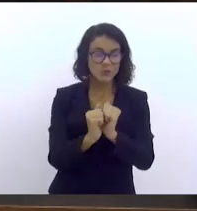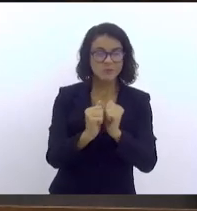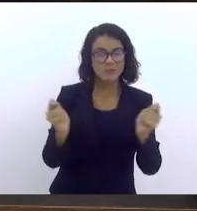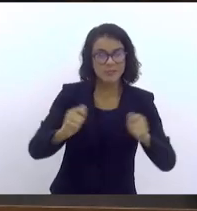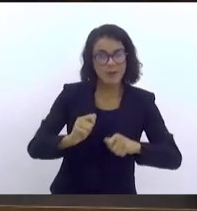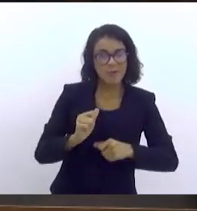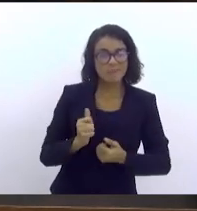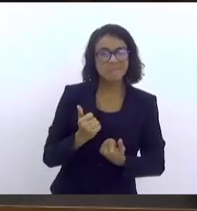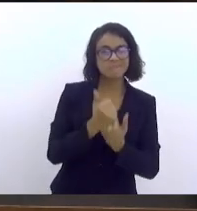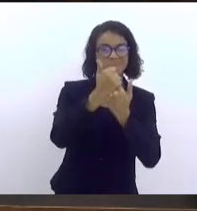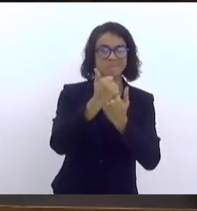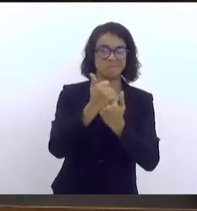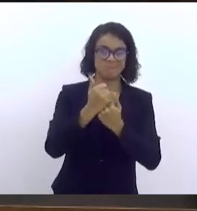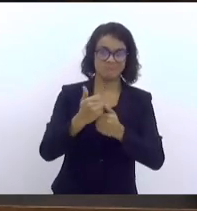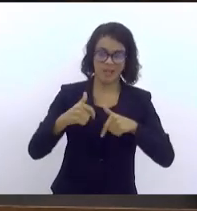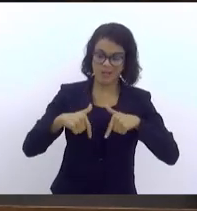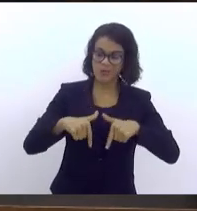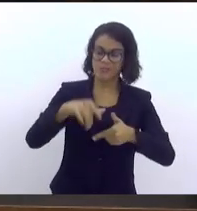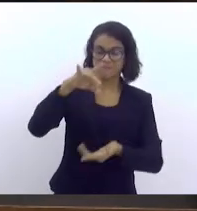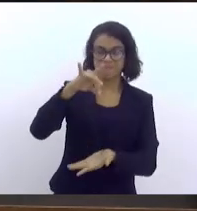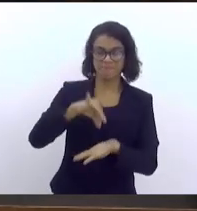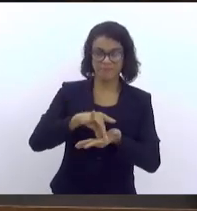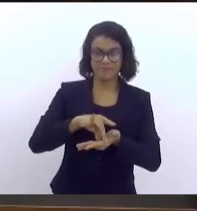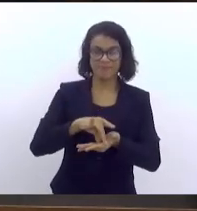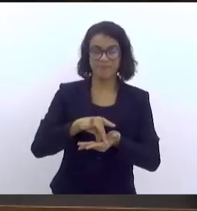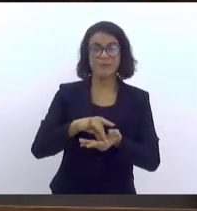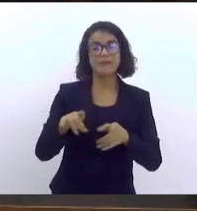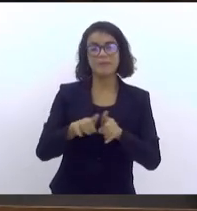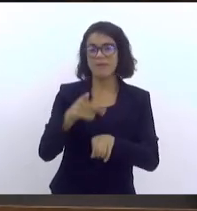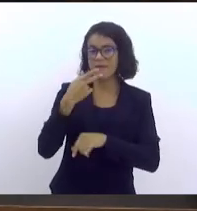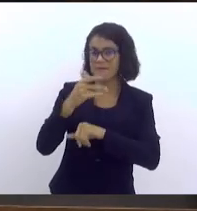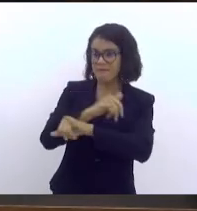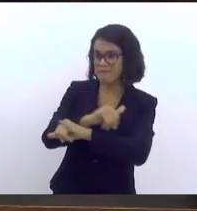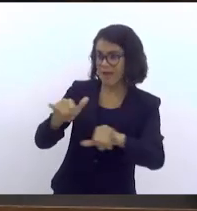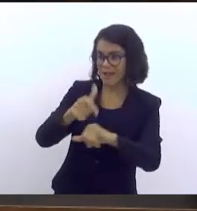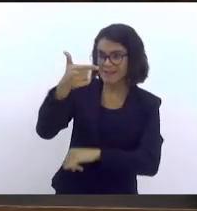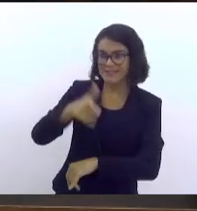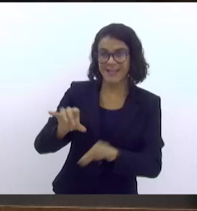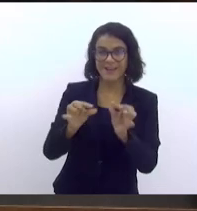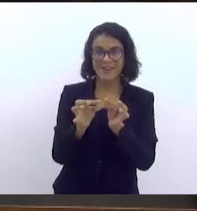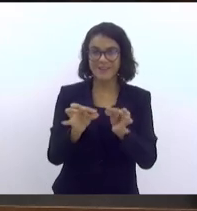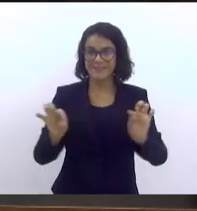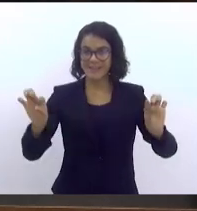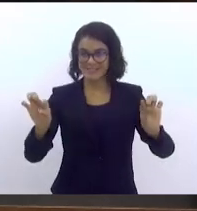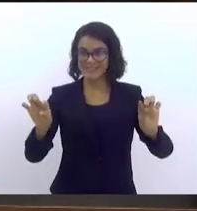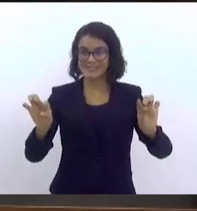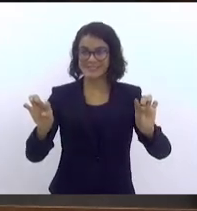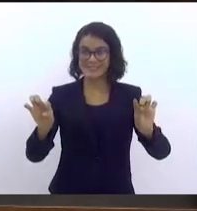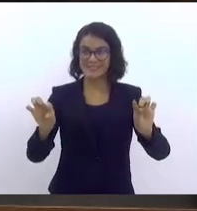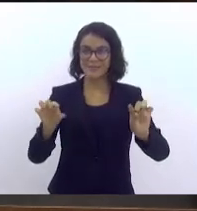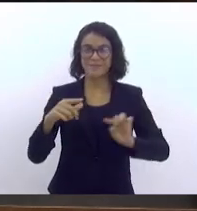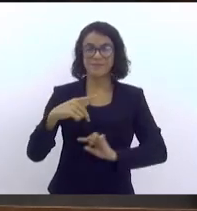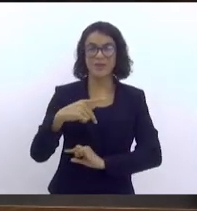contribuir com as soluções efetivas e repito aqui uma famosa frase de